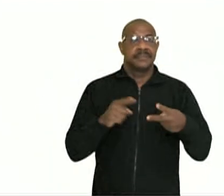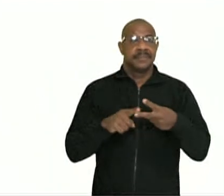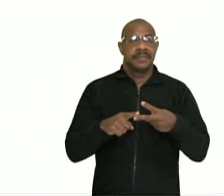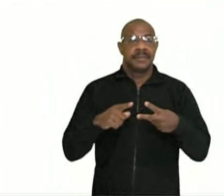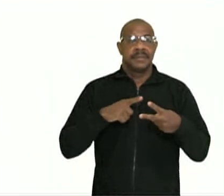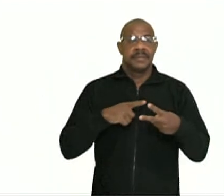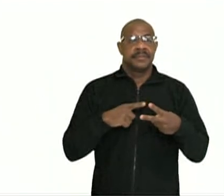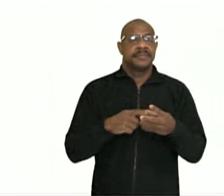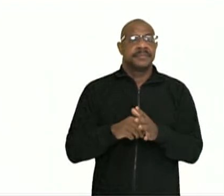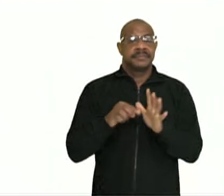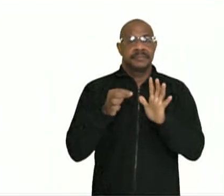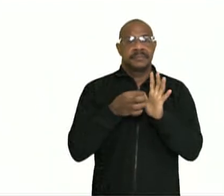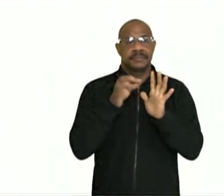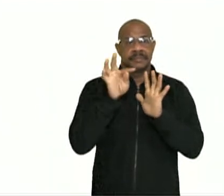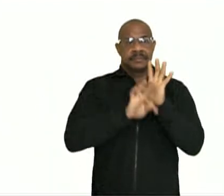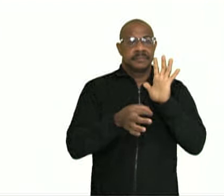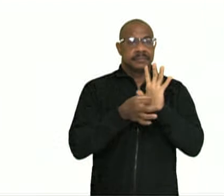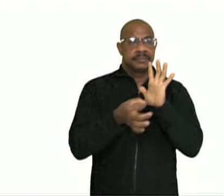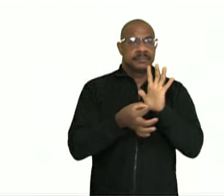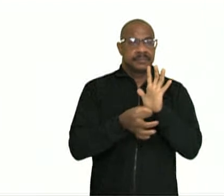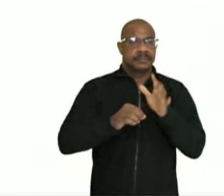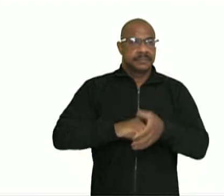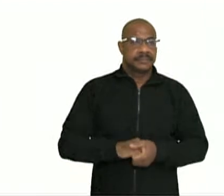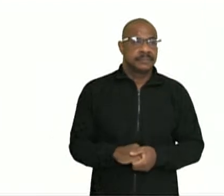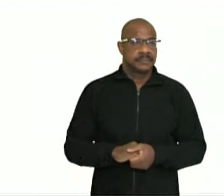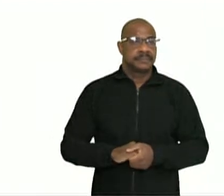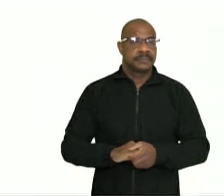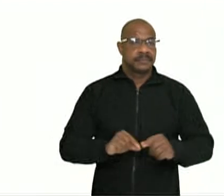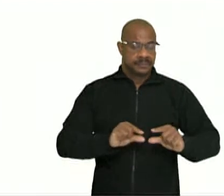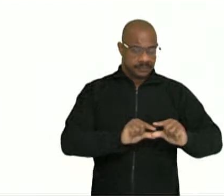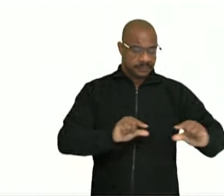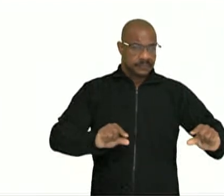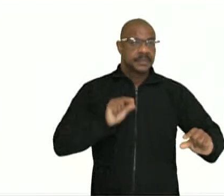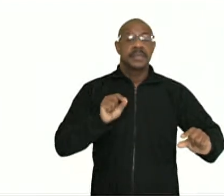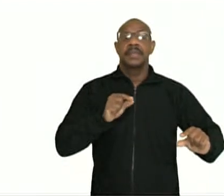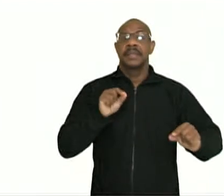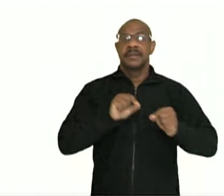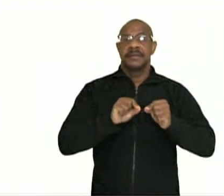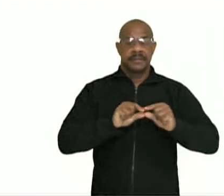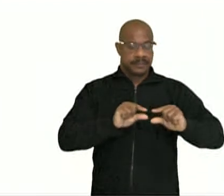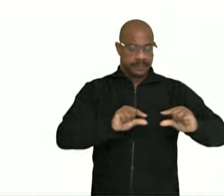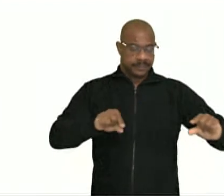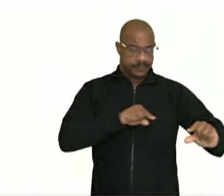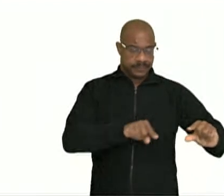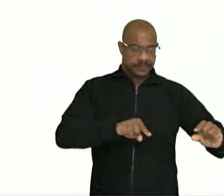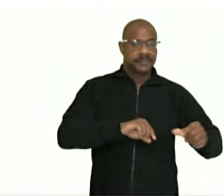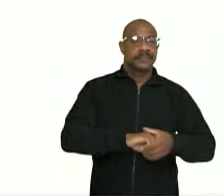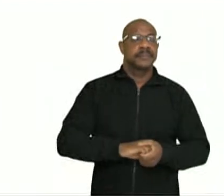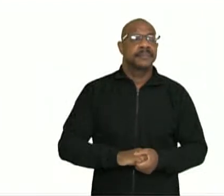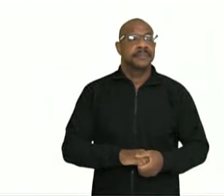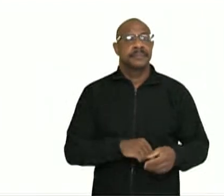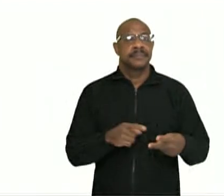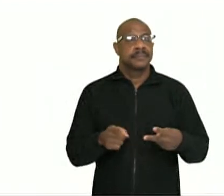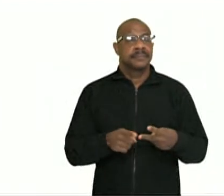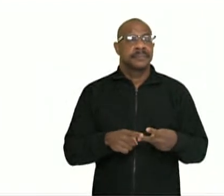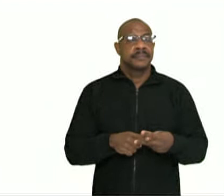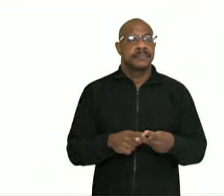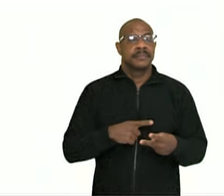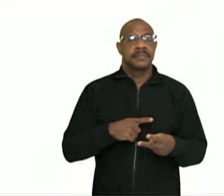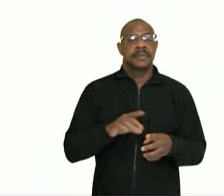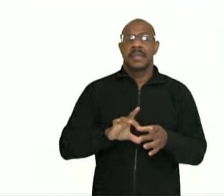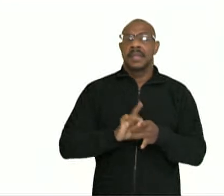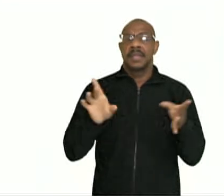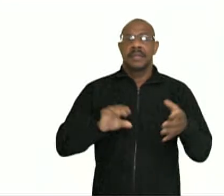o artigo é de Virgílio Viana, que é superintendente geral da Fundação Amazonas Sustentável, e está disponível